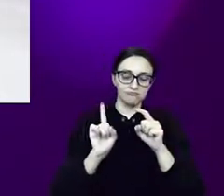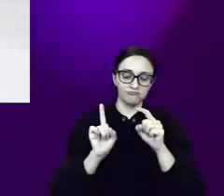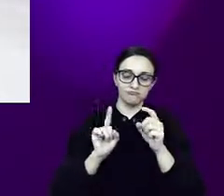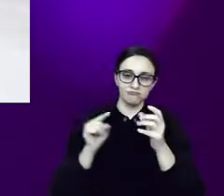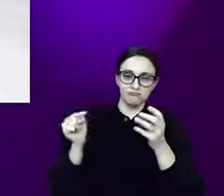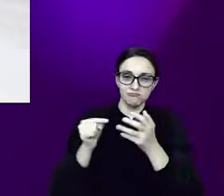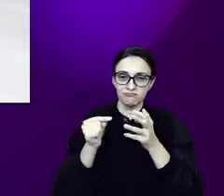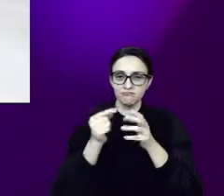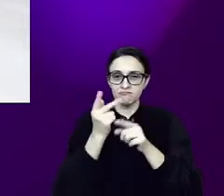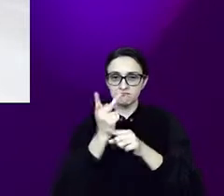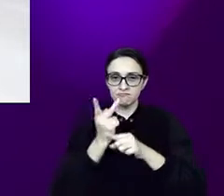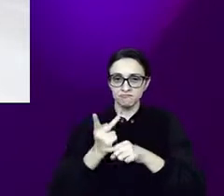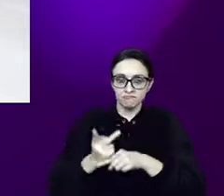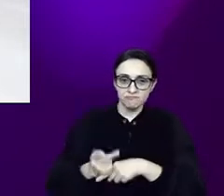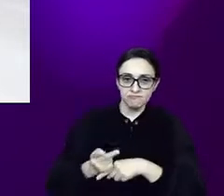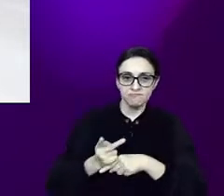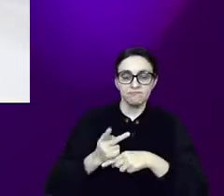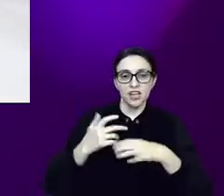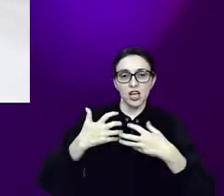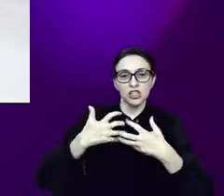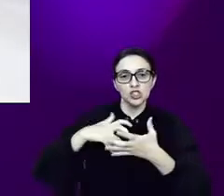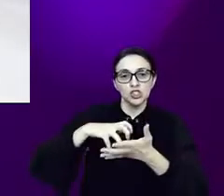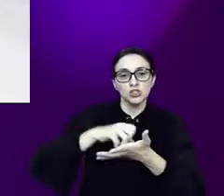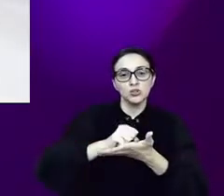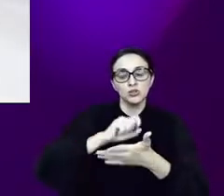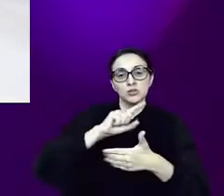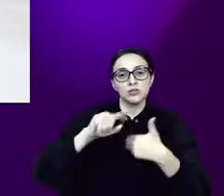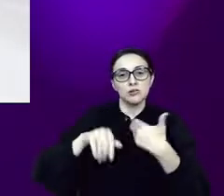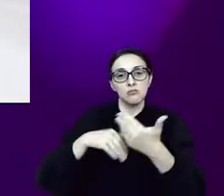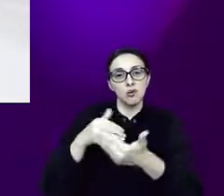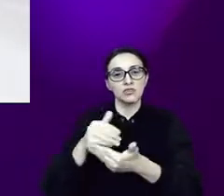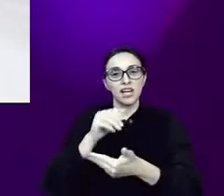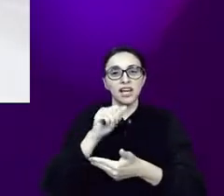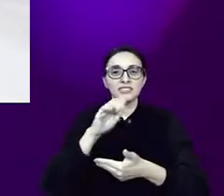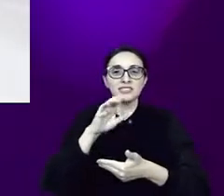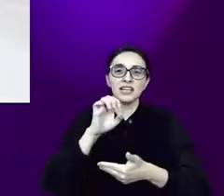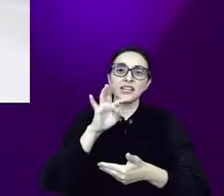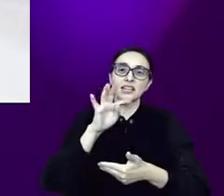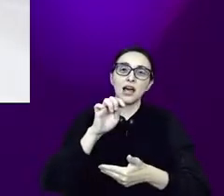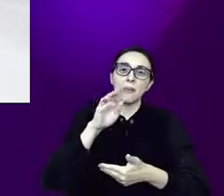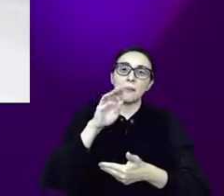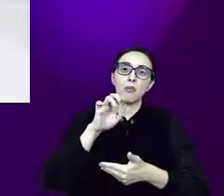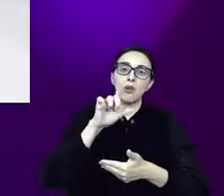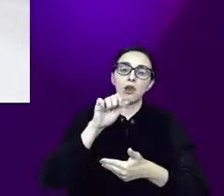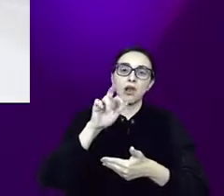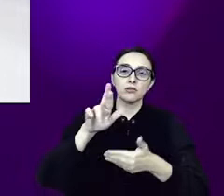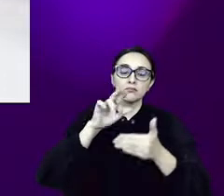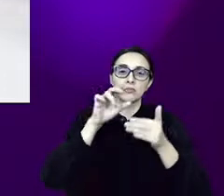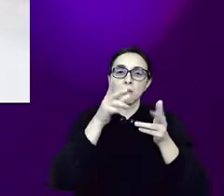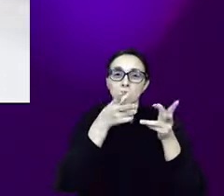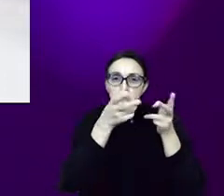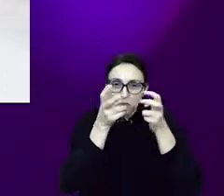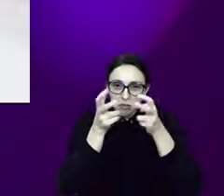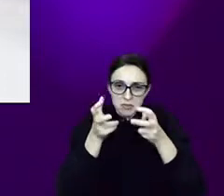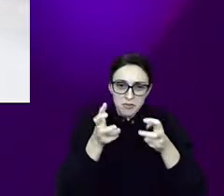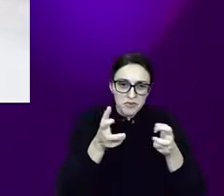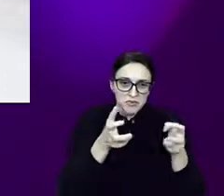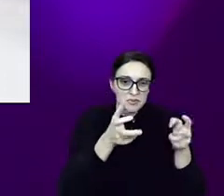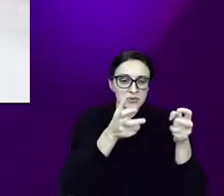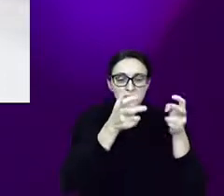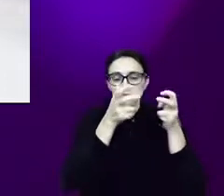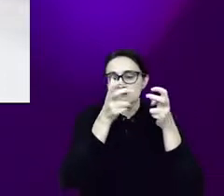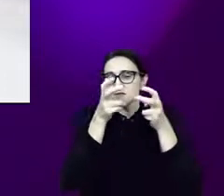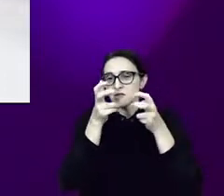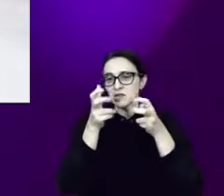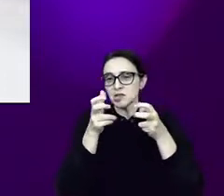essa verificação do registro acetabular. Muitas vezes isso não é necessário, quando os pontos que foram captados já dão